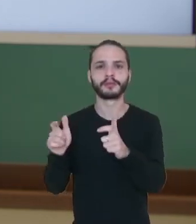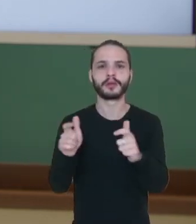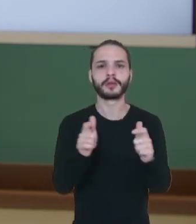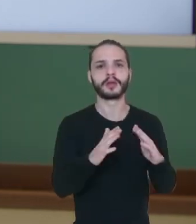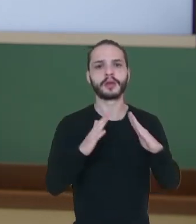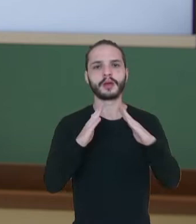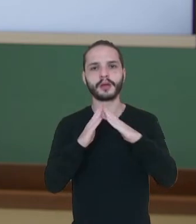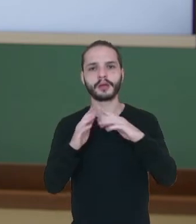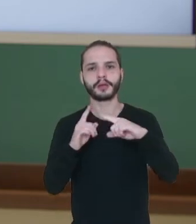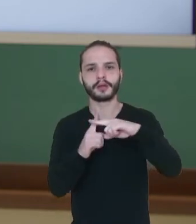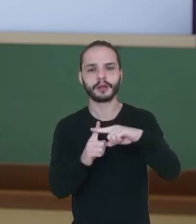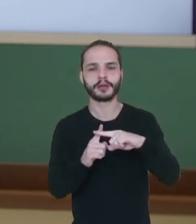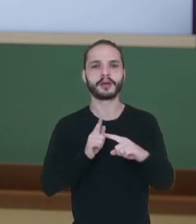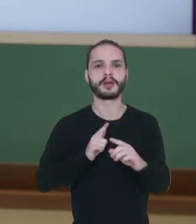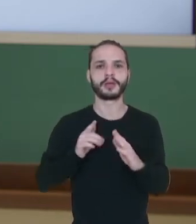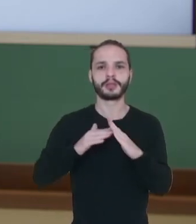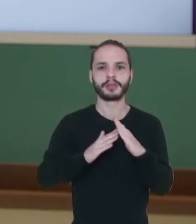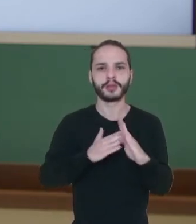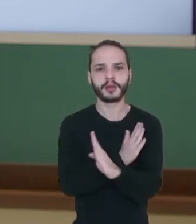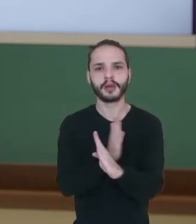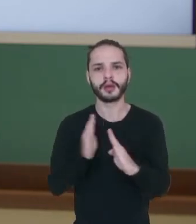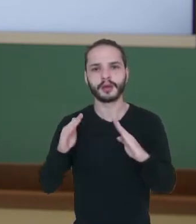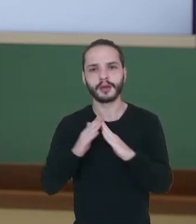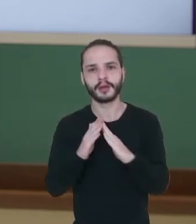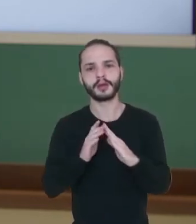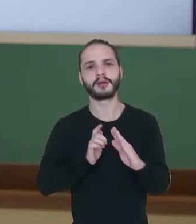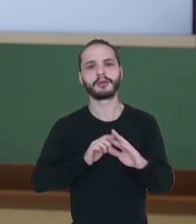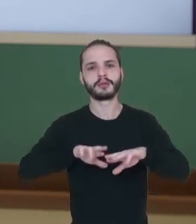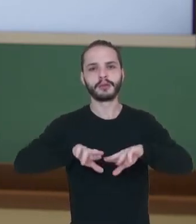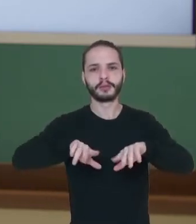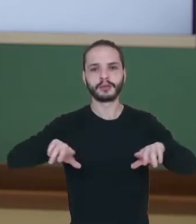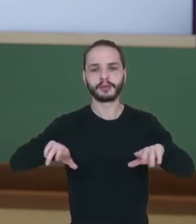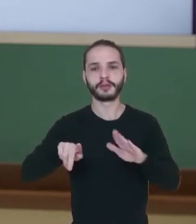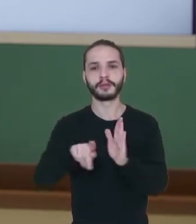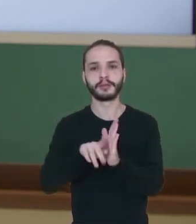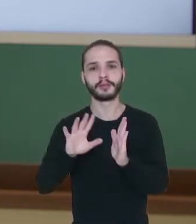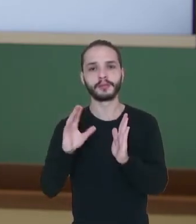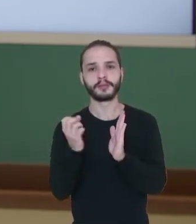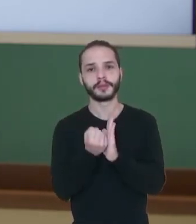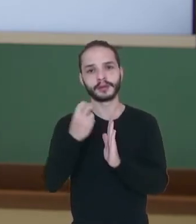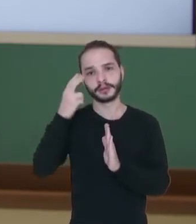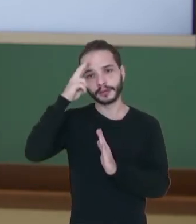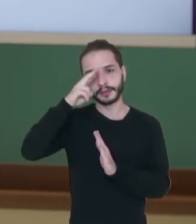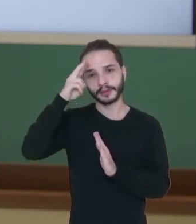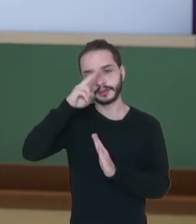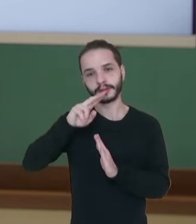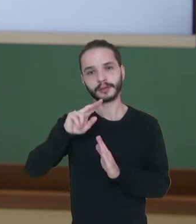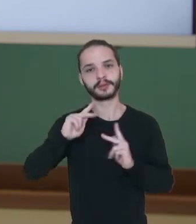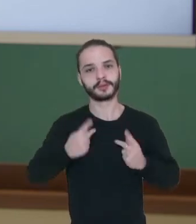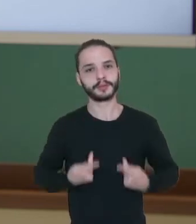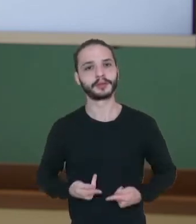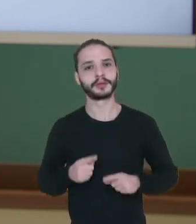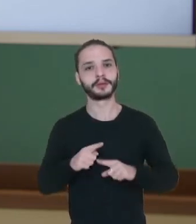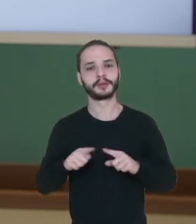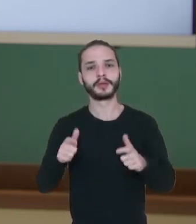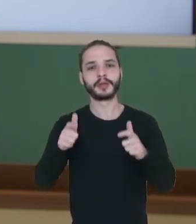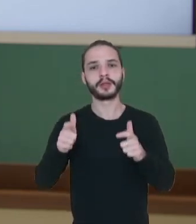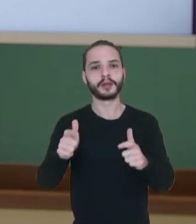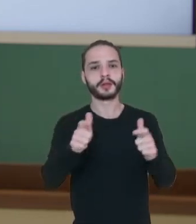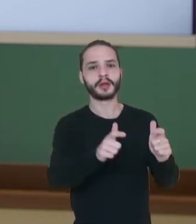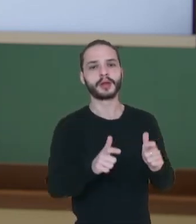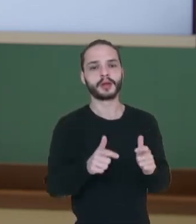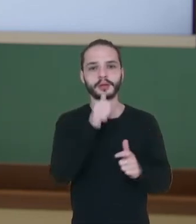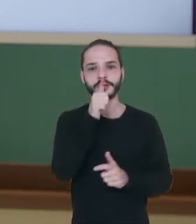sinagogas, terreiros, que nós estudamos também como patrimônio histórico da humanidade, mas como lugares sagrados, importantes para